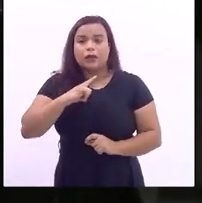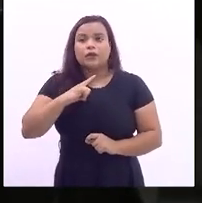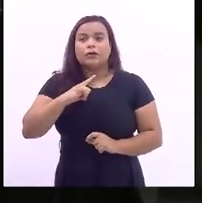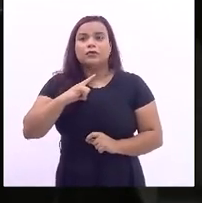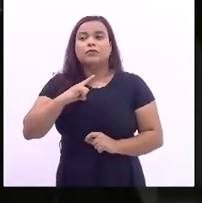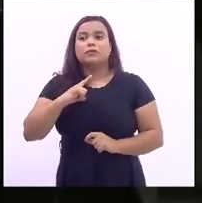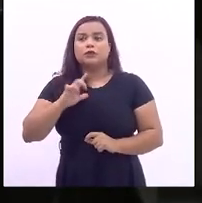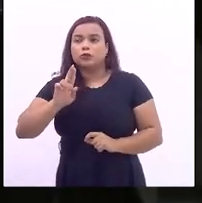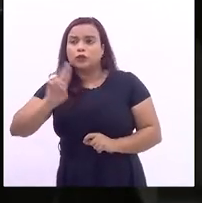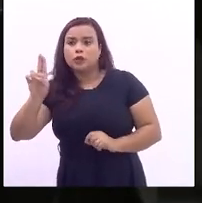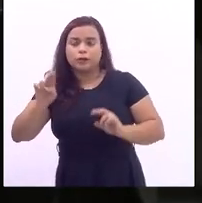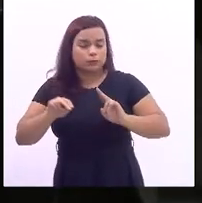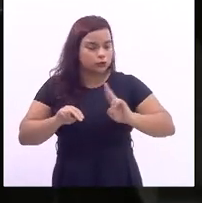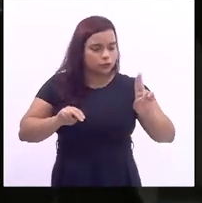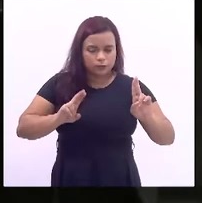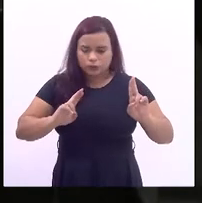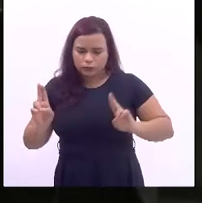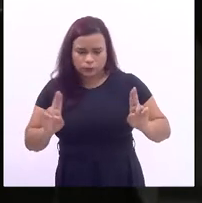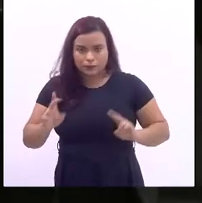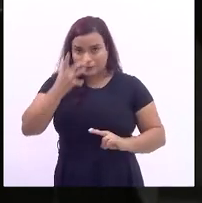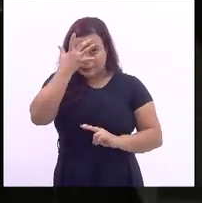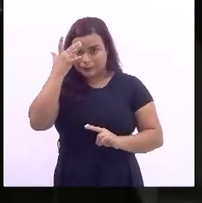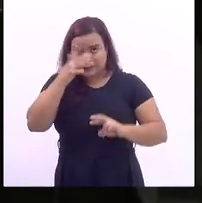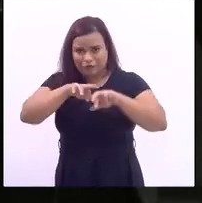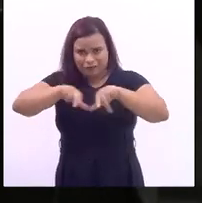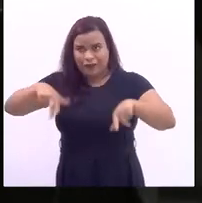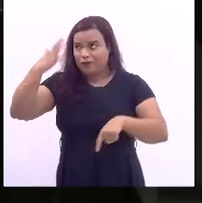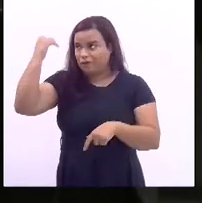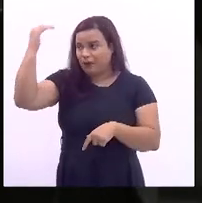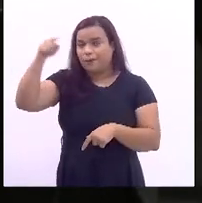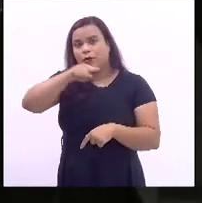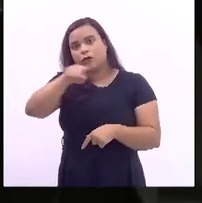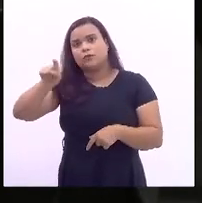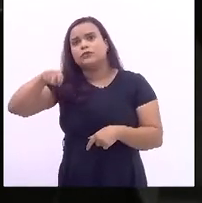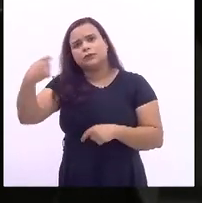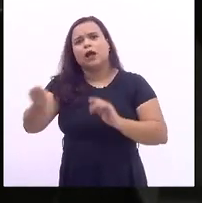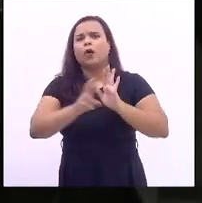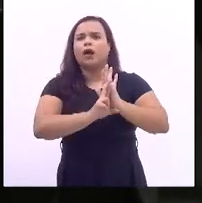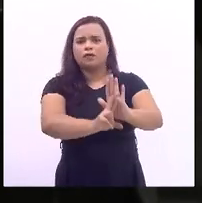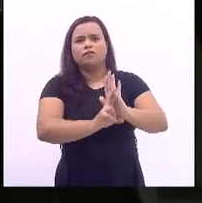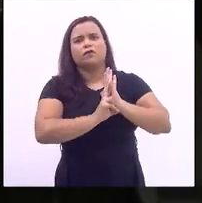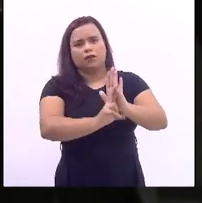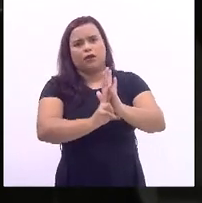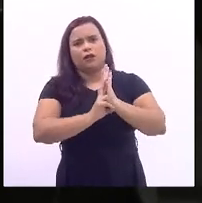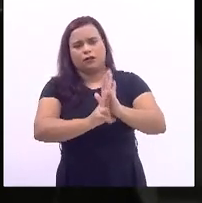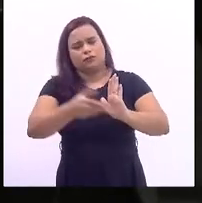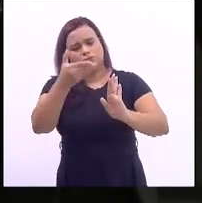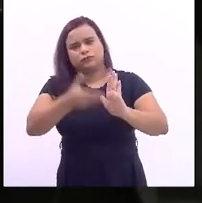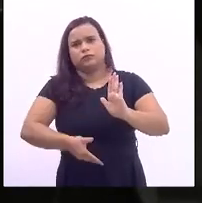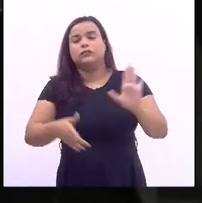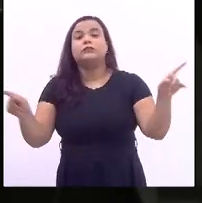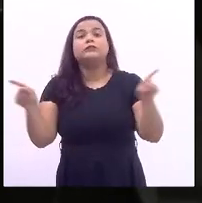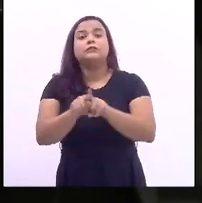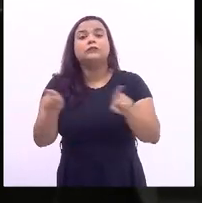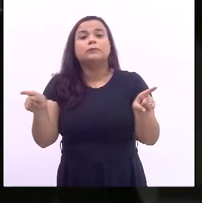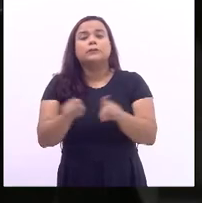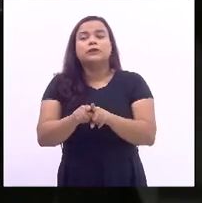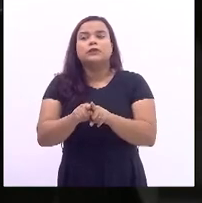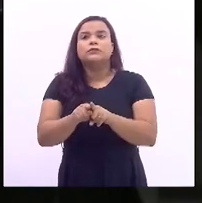há nomes que são referências e que são